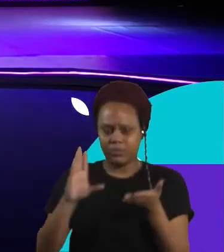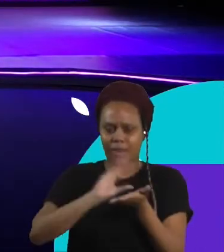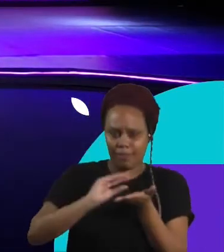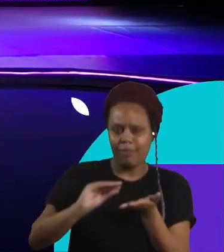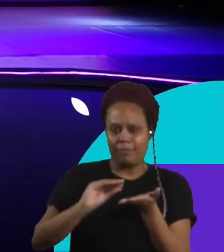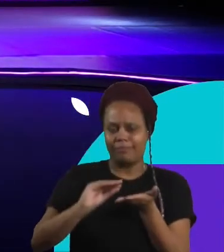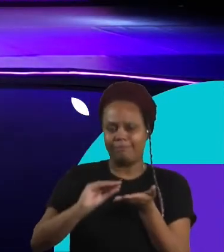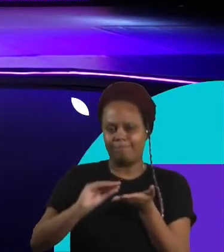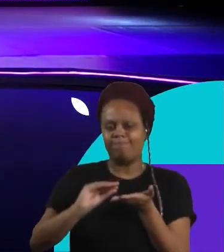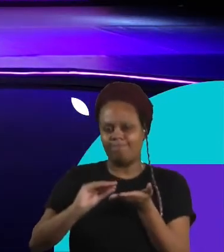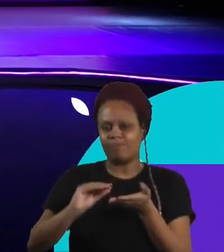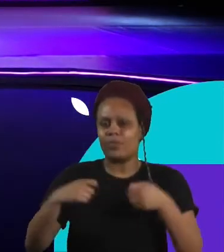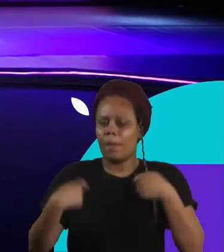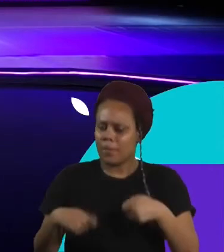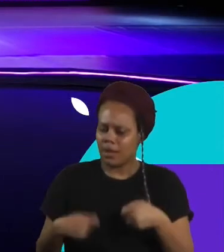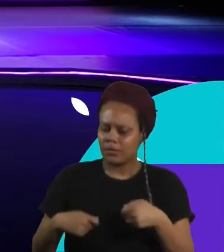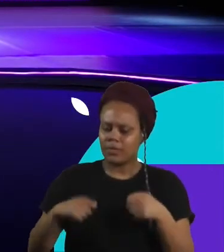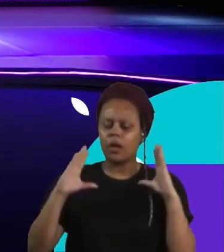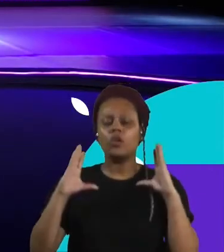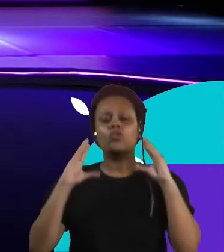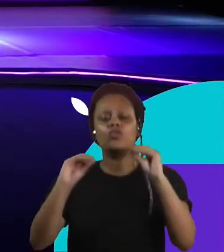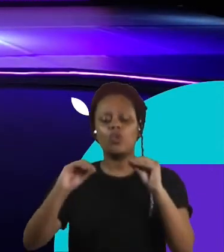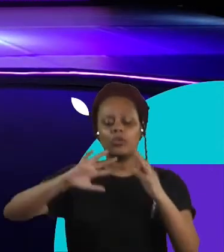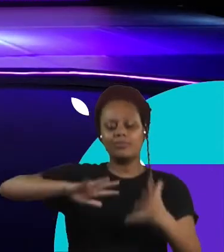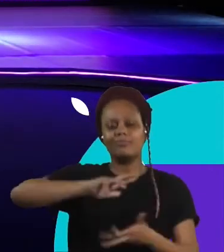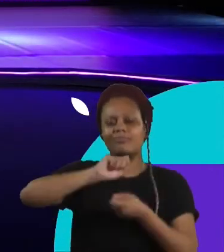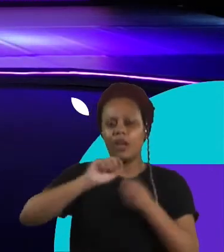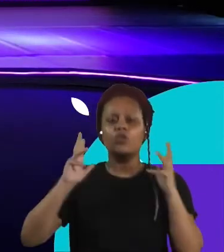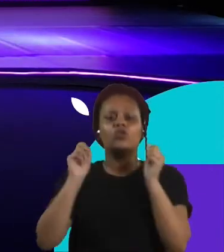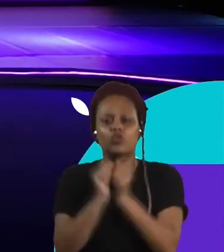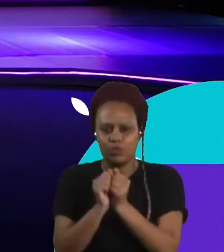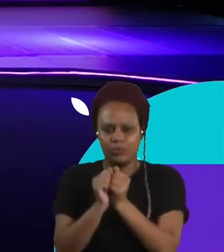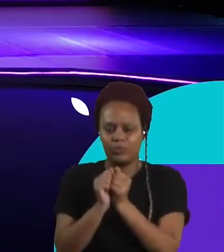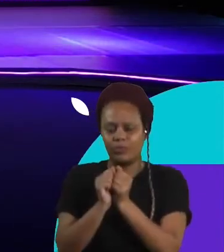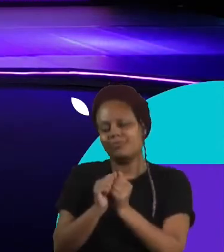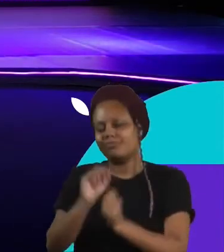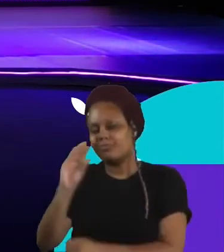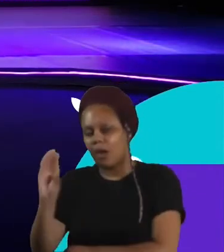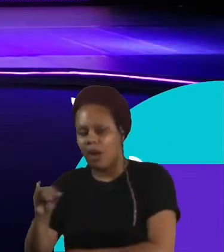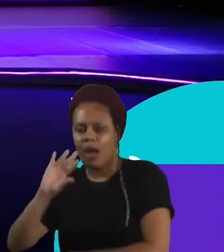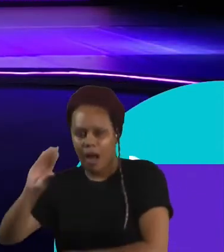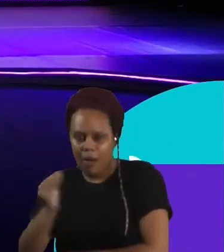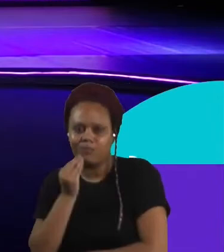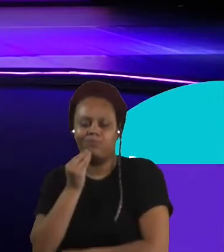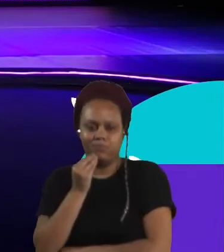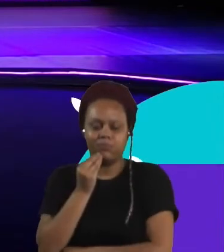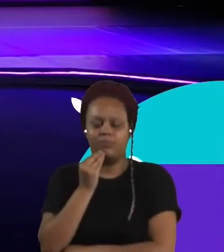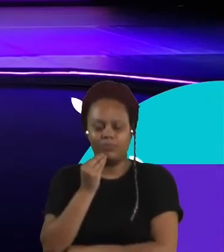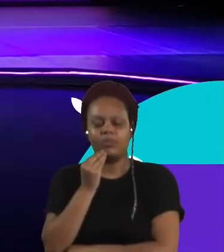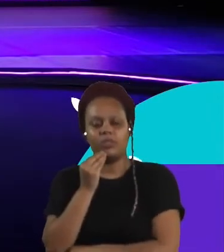os atores do ecossistema realmente vão ter que trabalhar e vão ter que dar essa oportunidade de aprendizagem para os